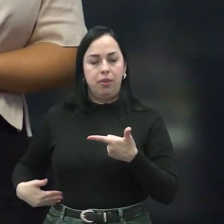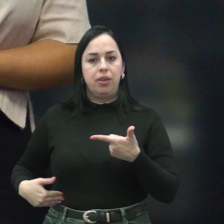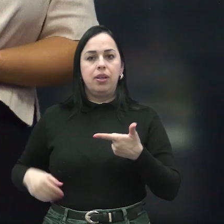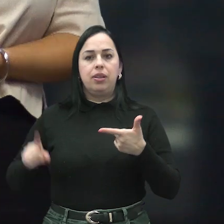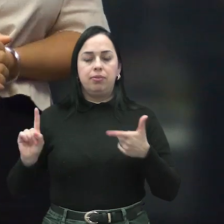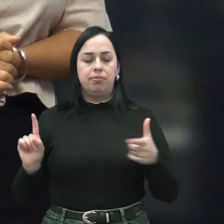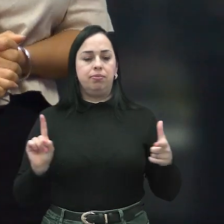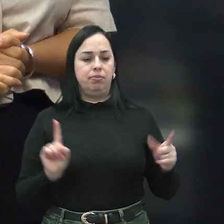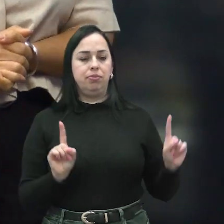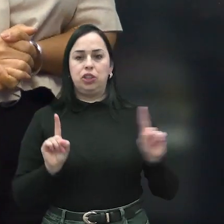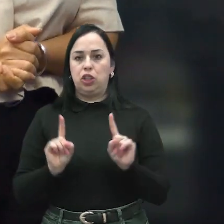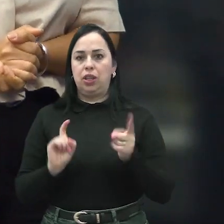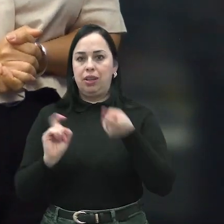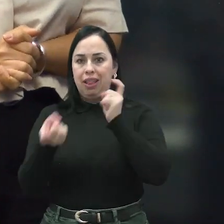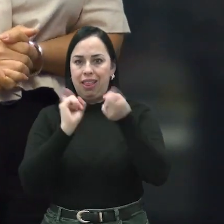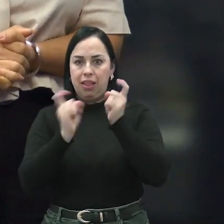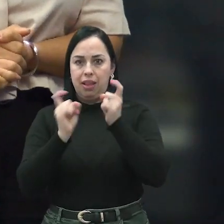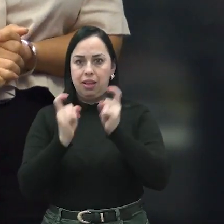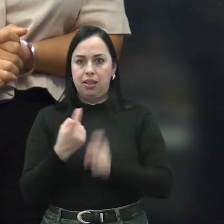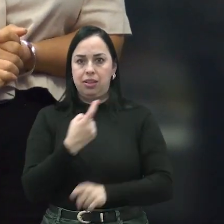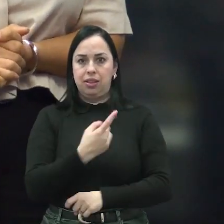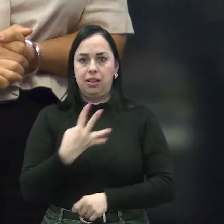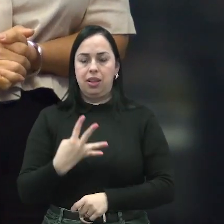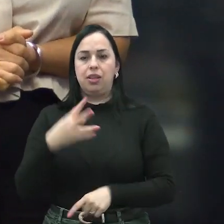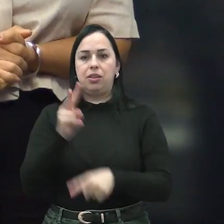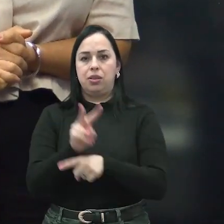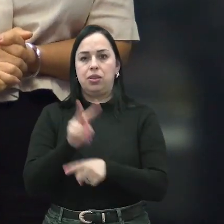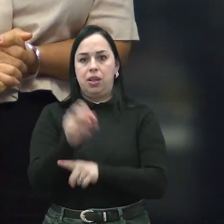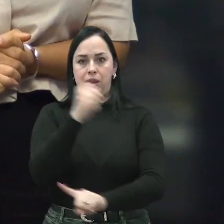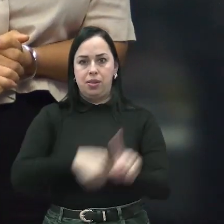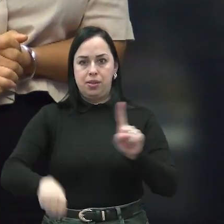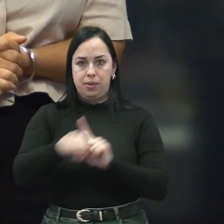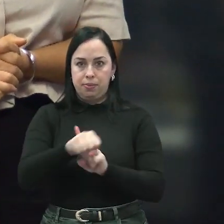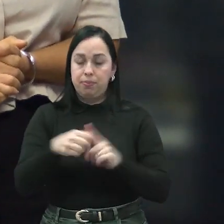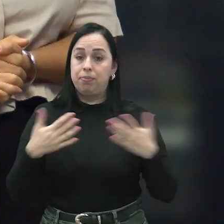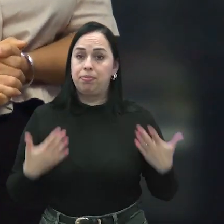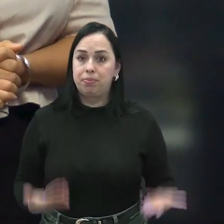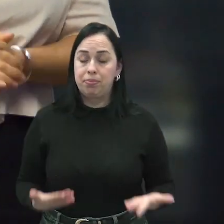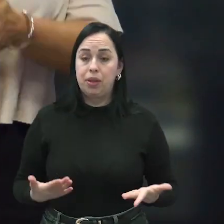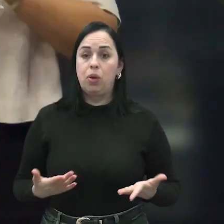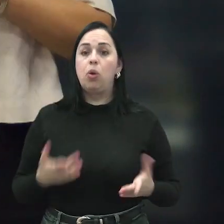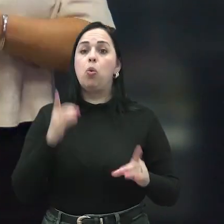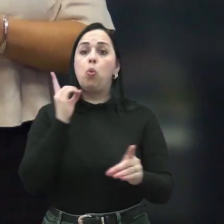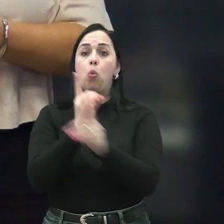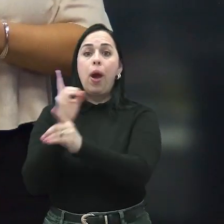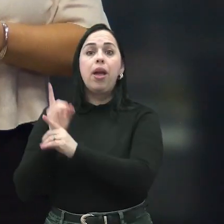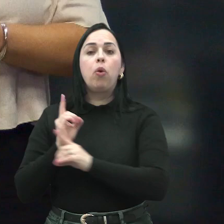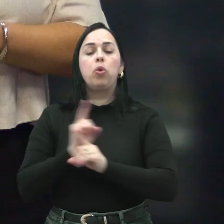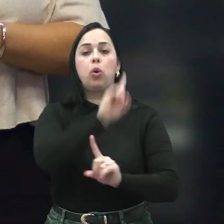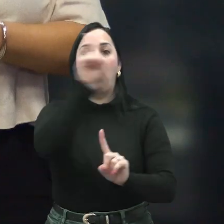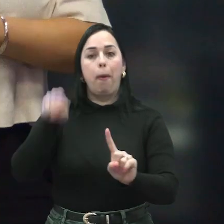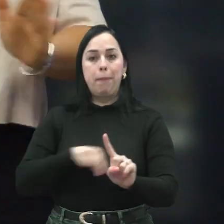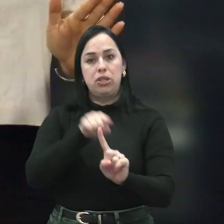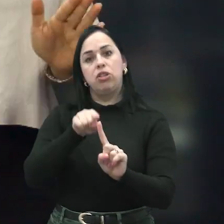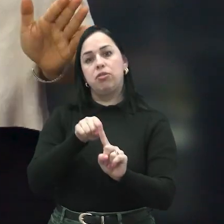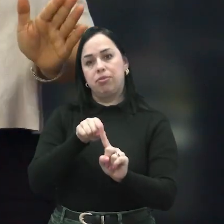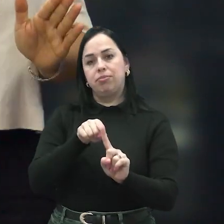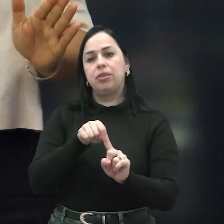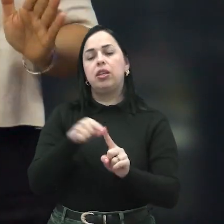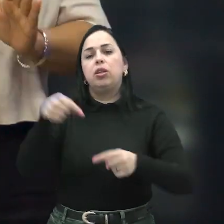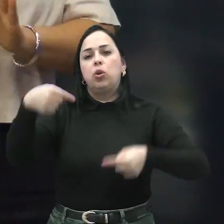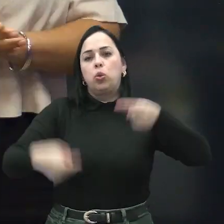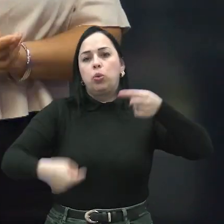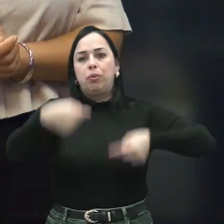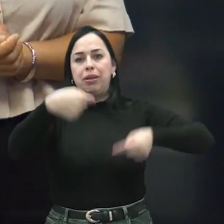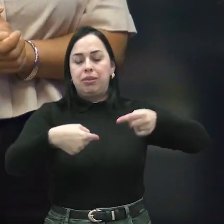reuniram para a 14ª Conferência Municipal de Assistência Social. O encontro tem como